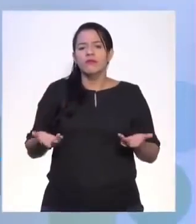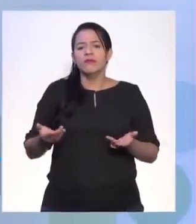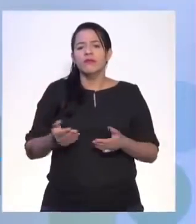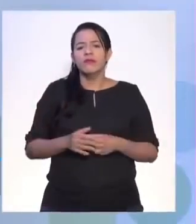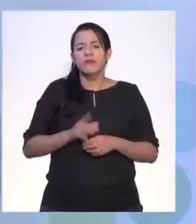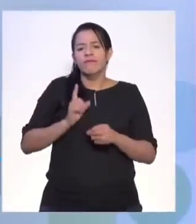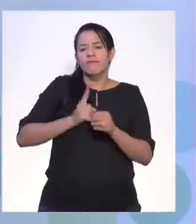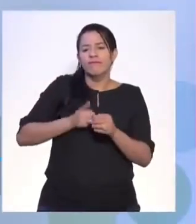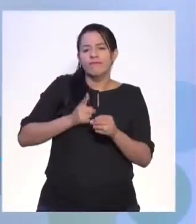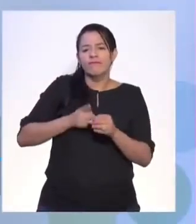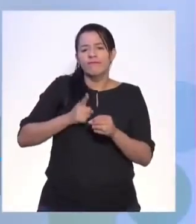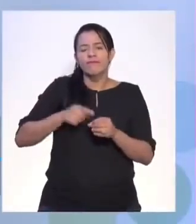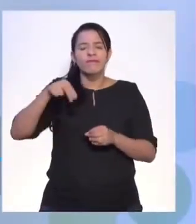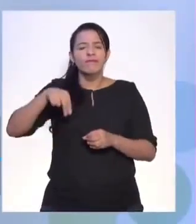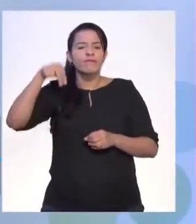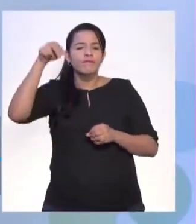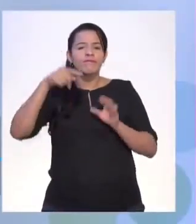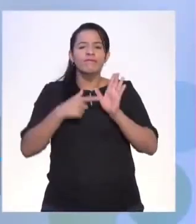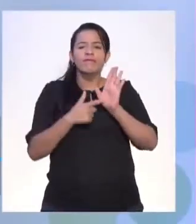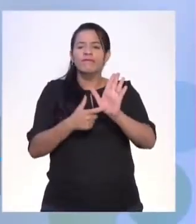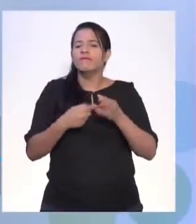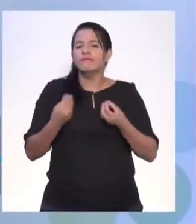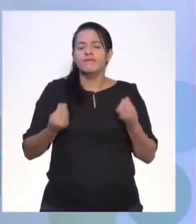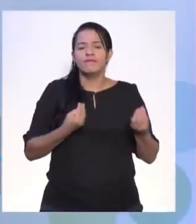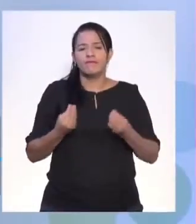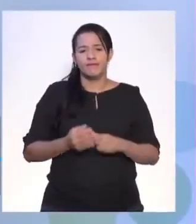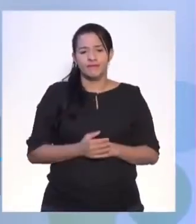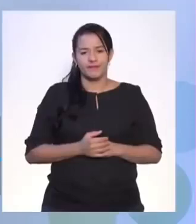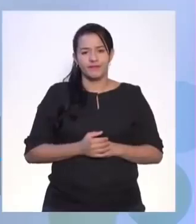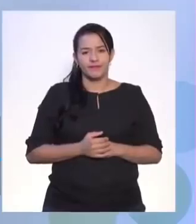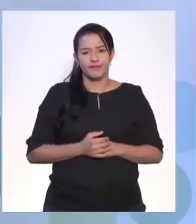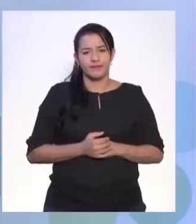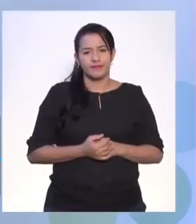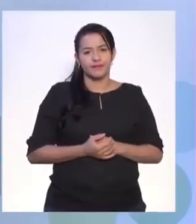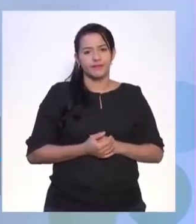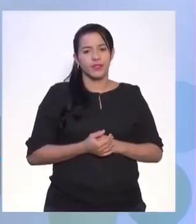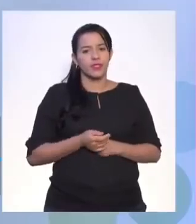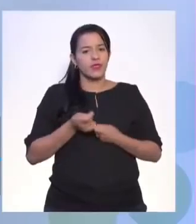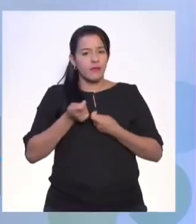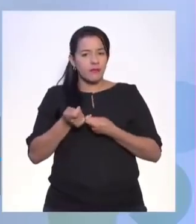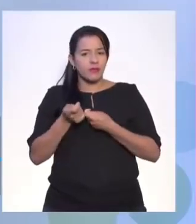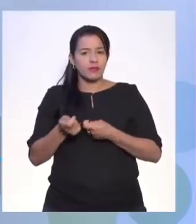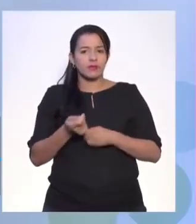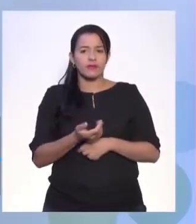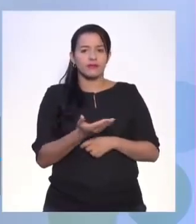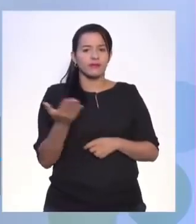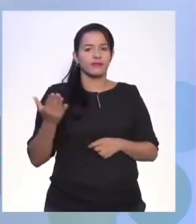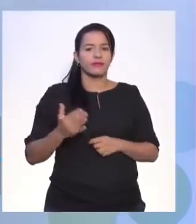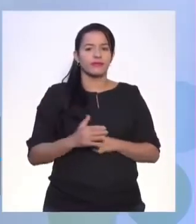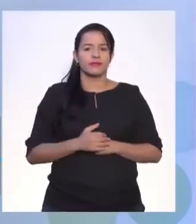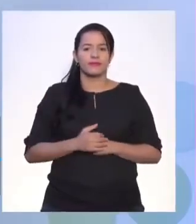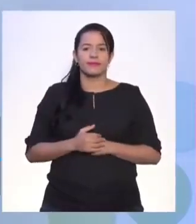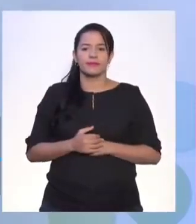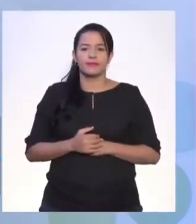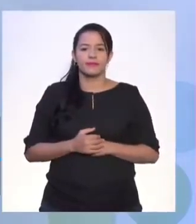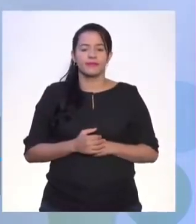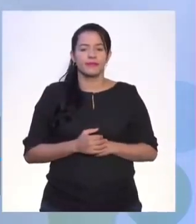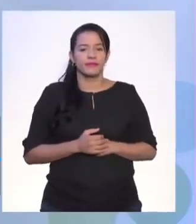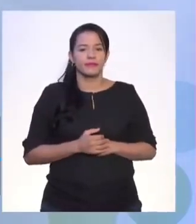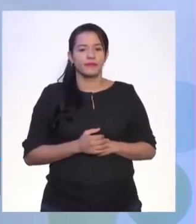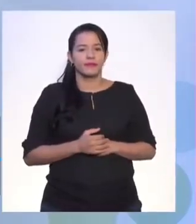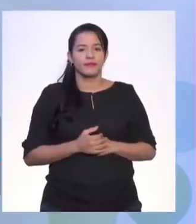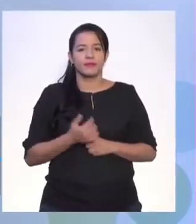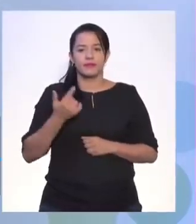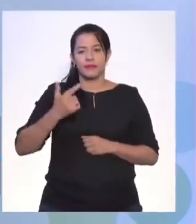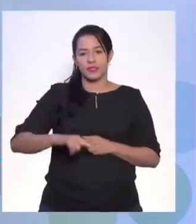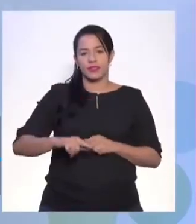Nordeste aparecem, de que forma que eles são representados? Só para cutucar vocês aí um pouquinho, que eu gosto. Aí,